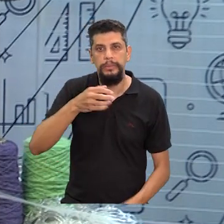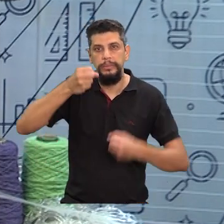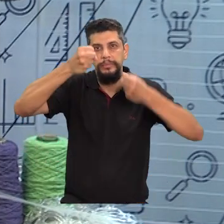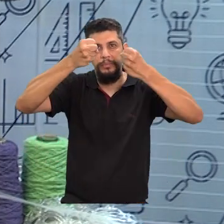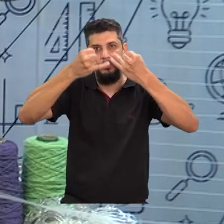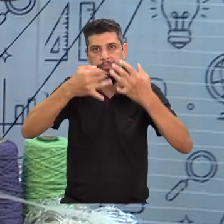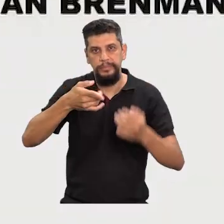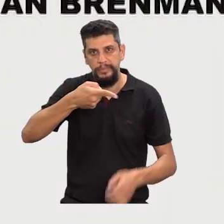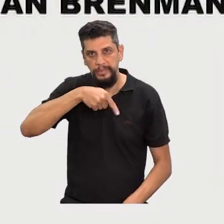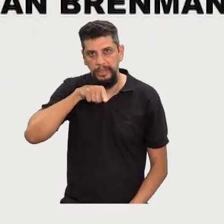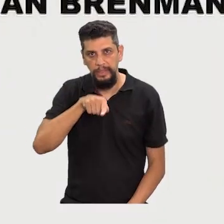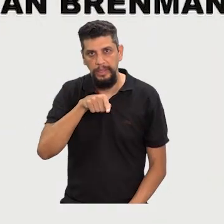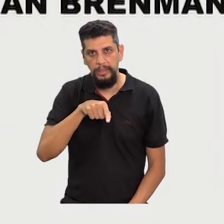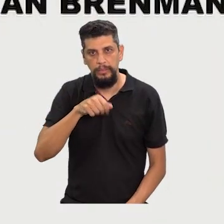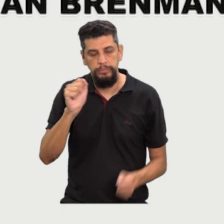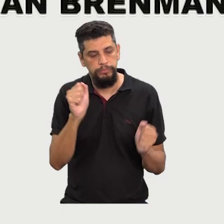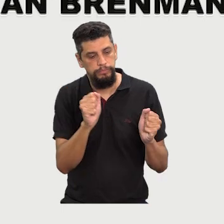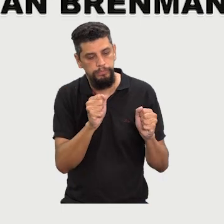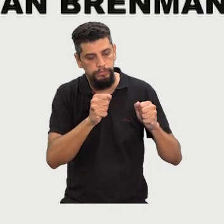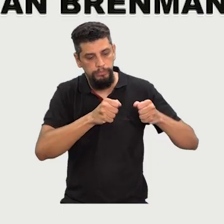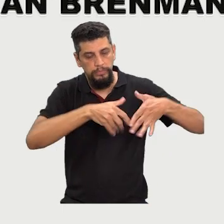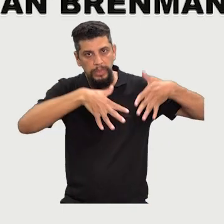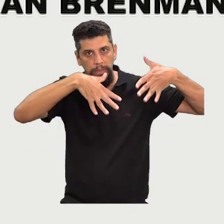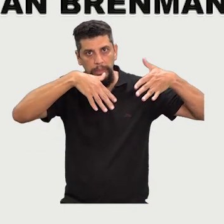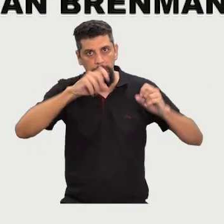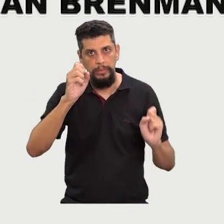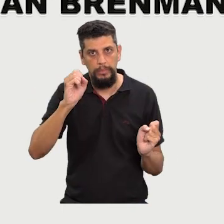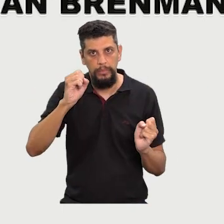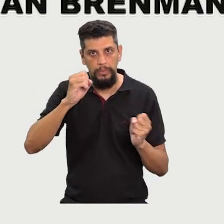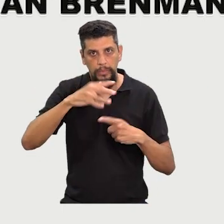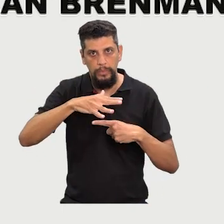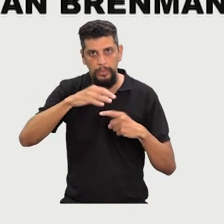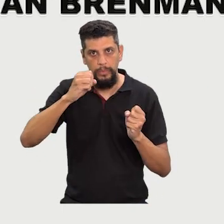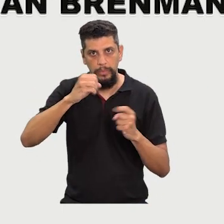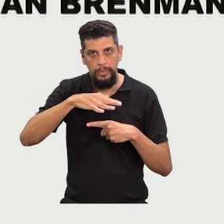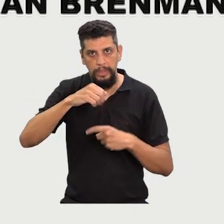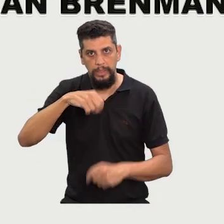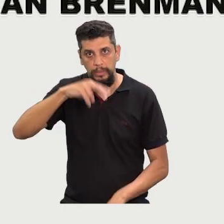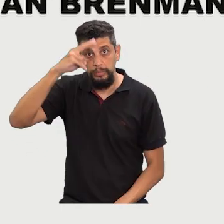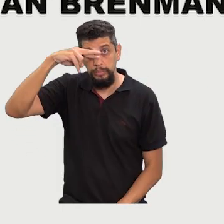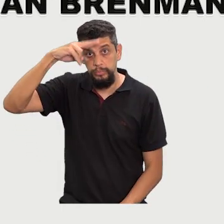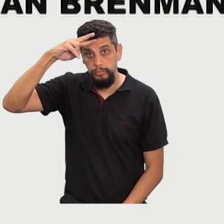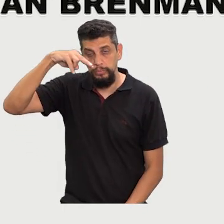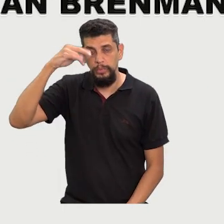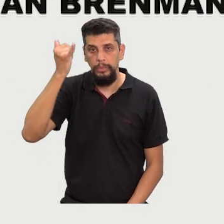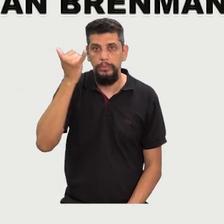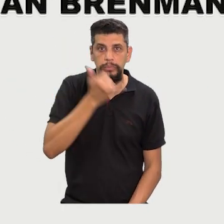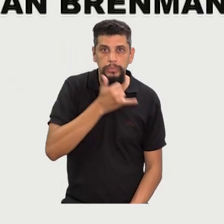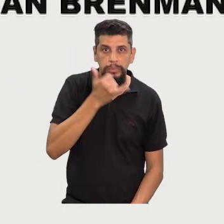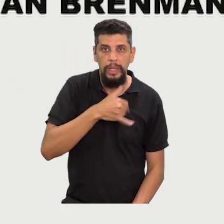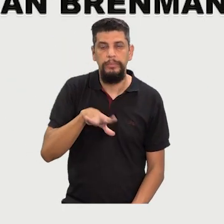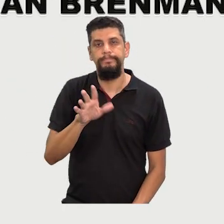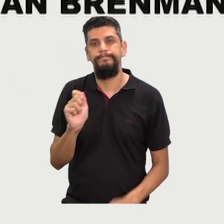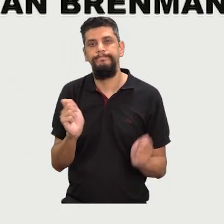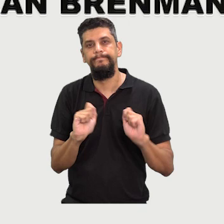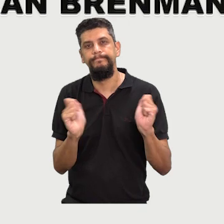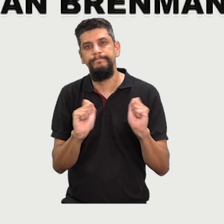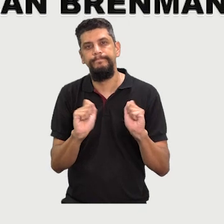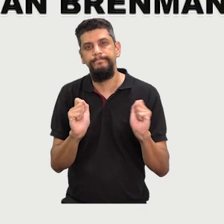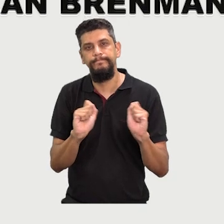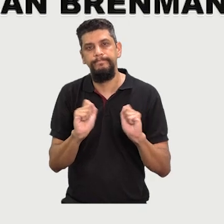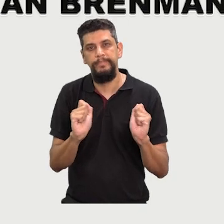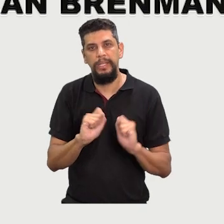o que, que ele fala. Ele fala que ele é encantado pelos mitos e que ele é um nato contador de histórias e